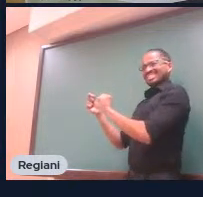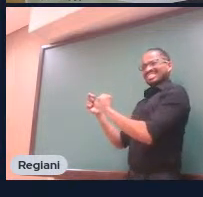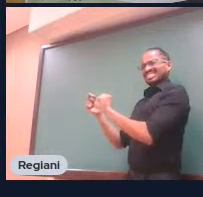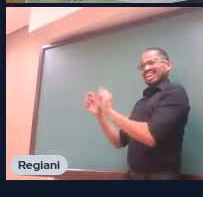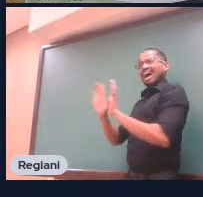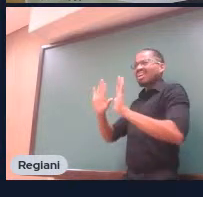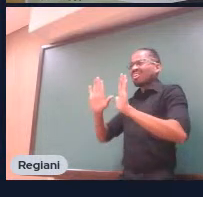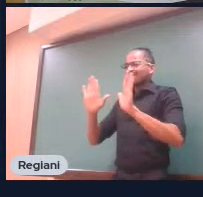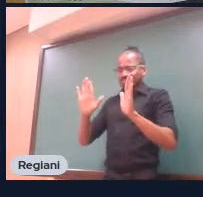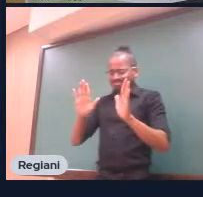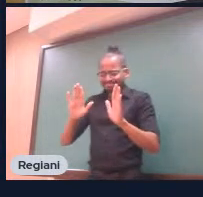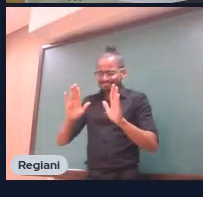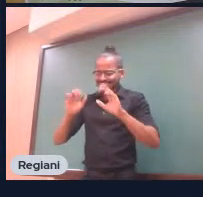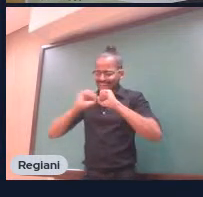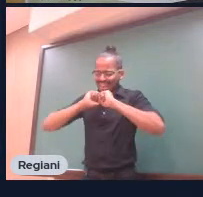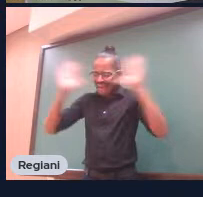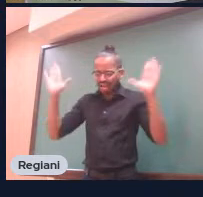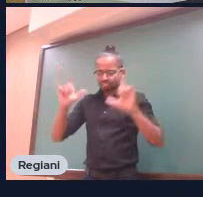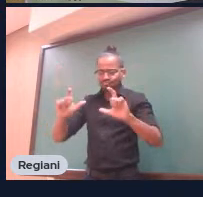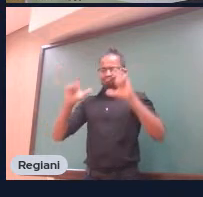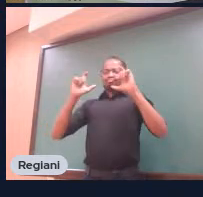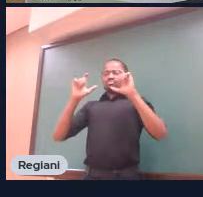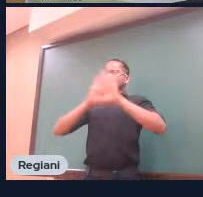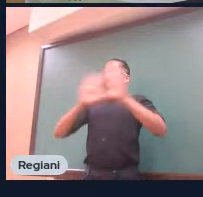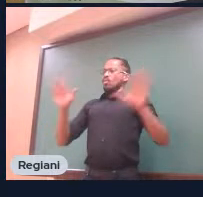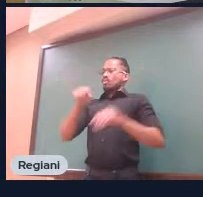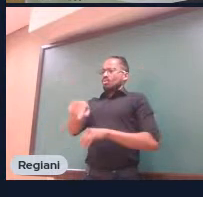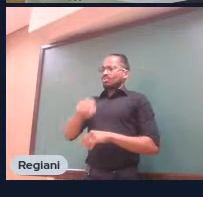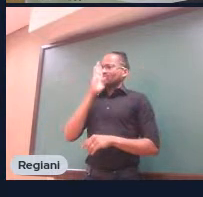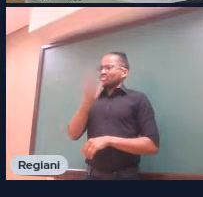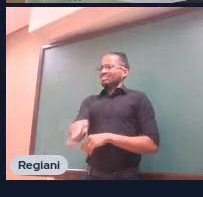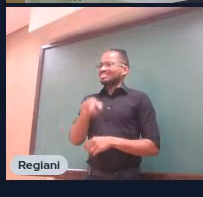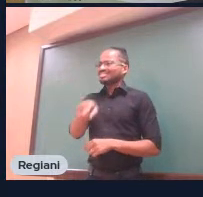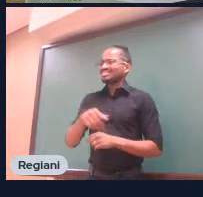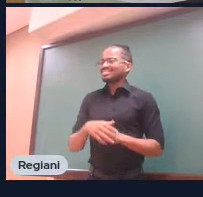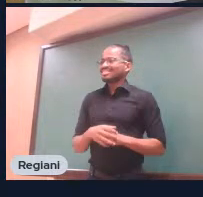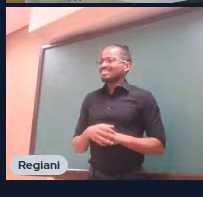serem lidos de uma maneira um pouco mais